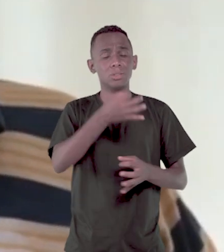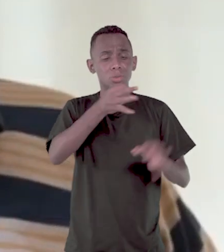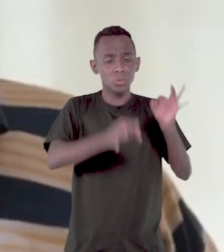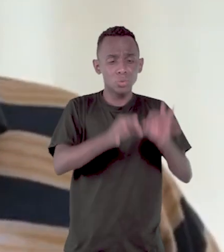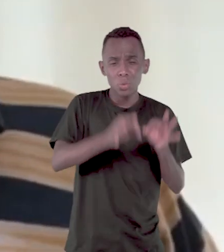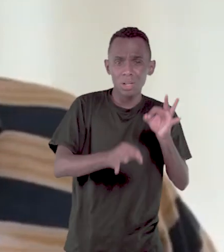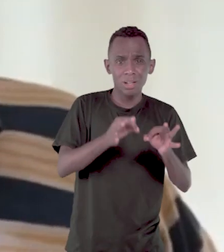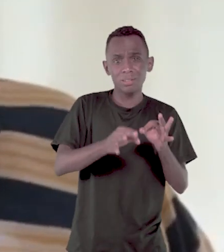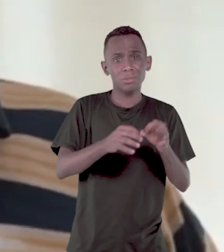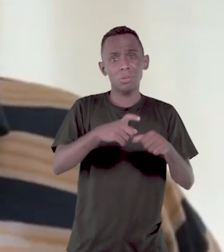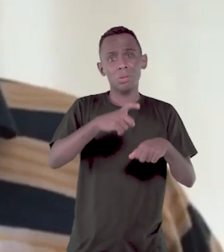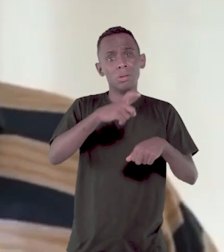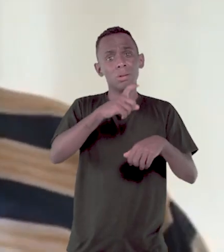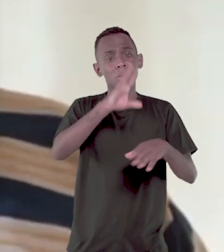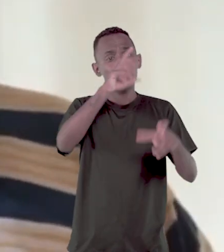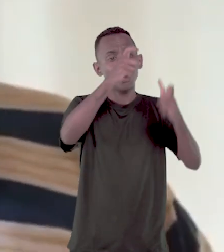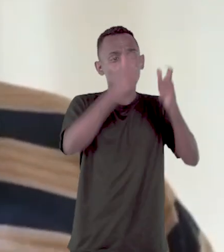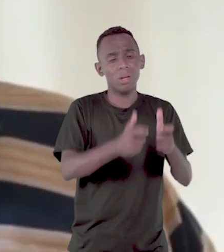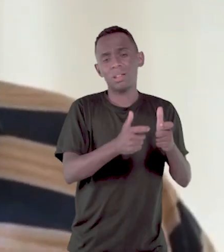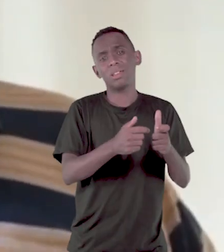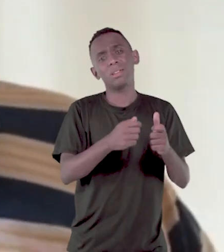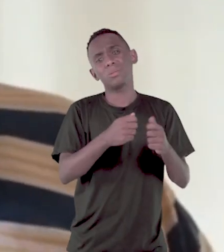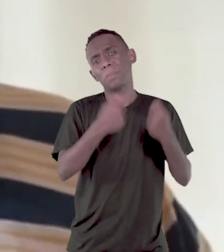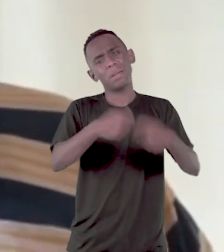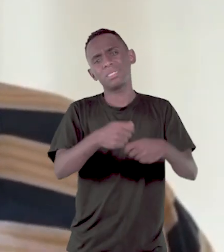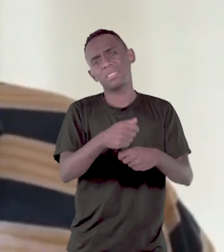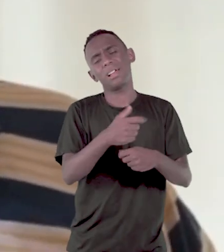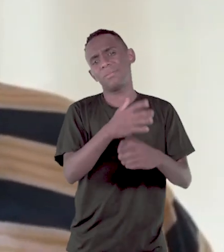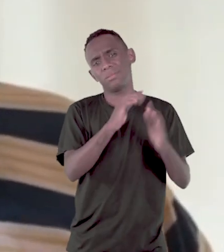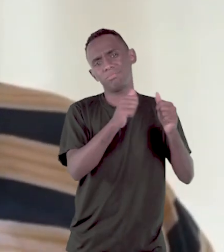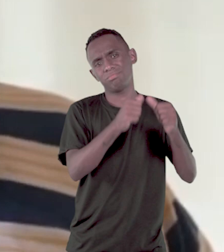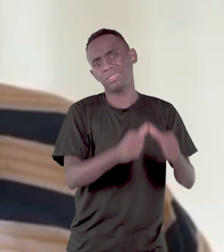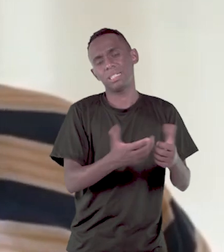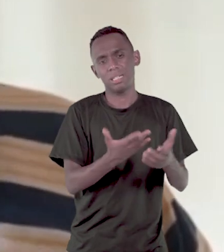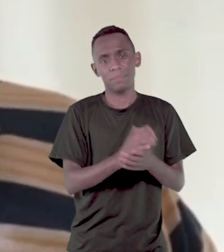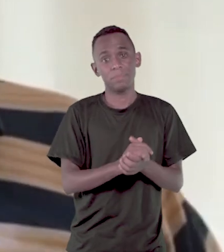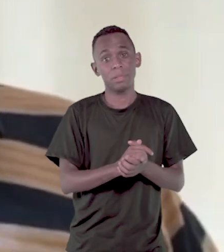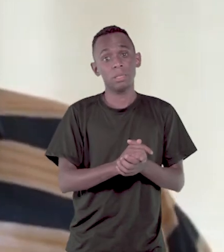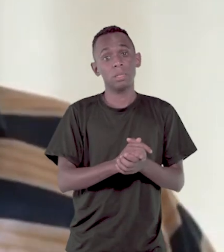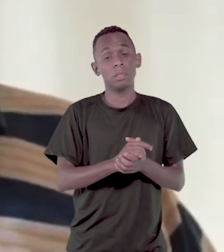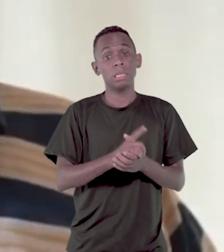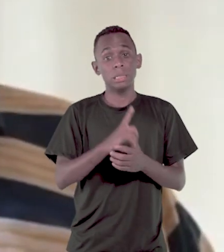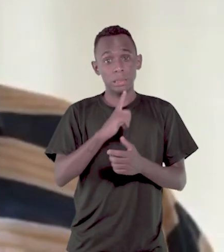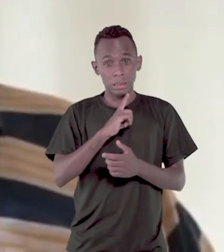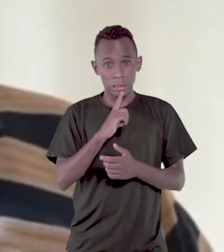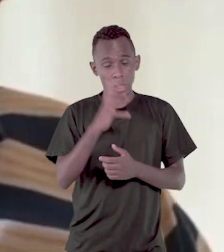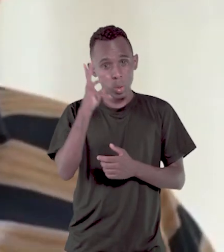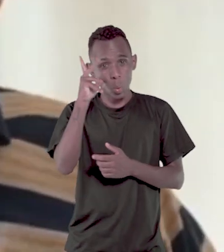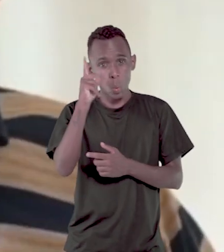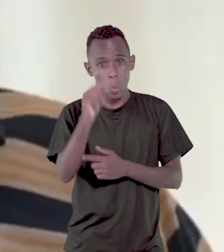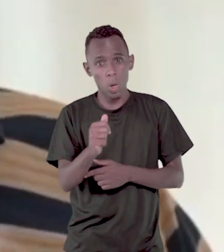sendo julgado num limbo que ele não deveria estar. Eu acho que ele tem pelo menos 2 grandes romances,